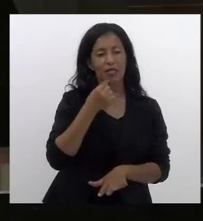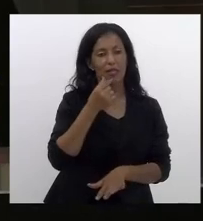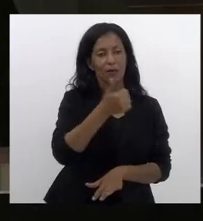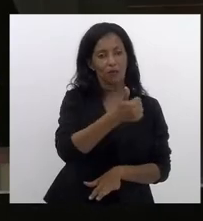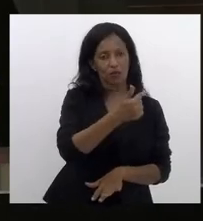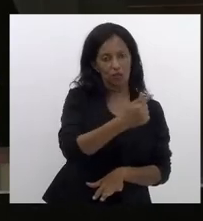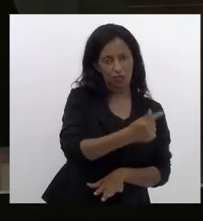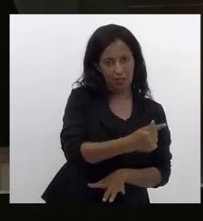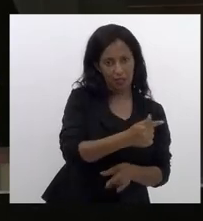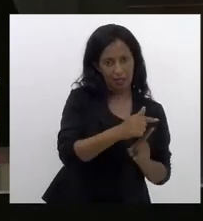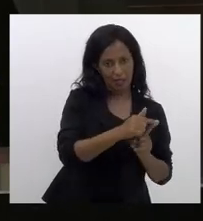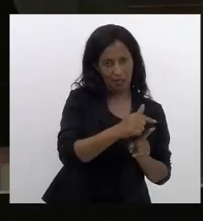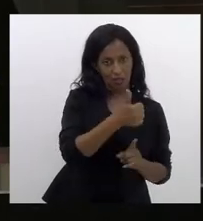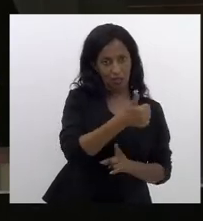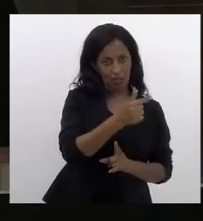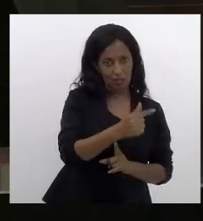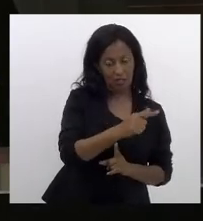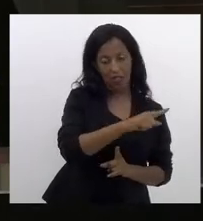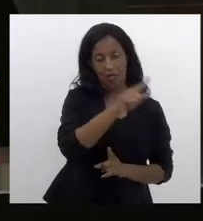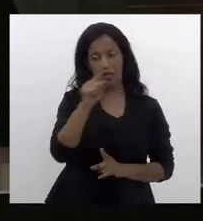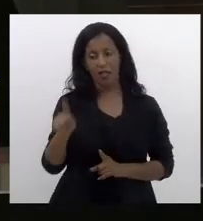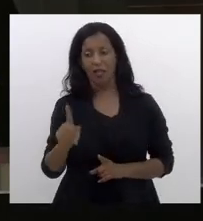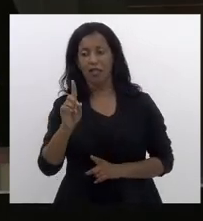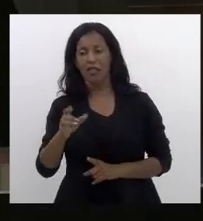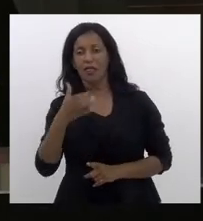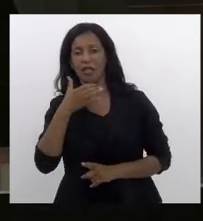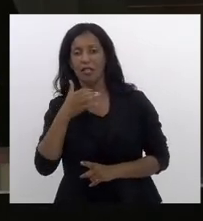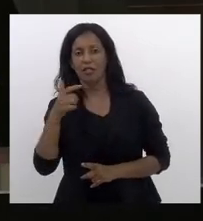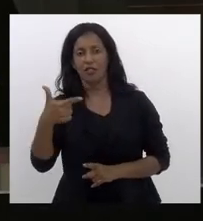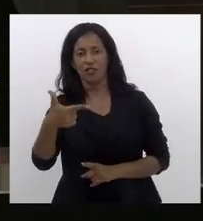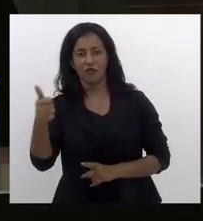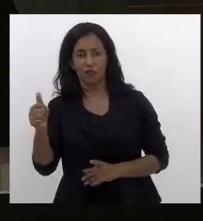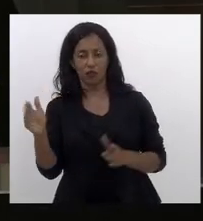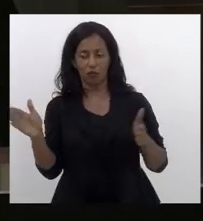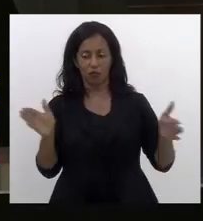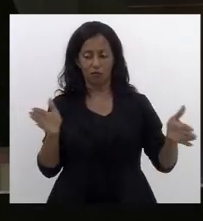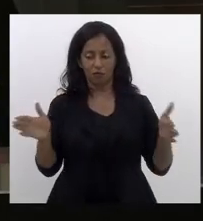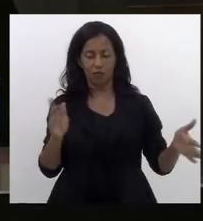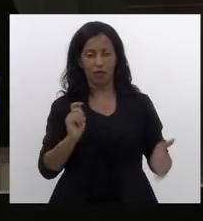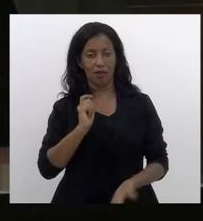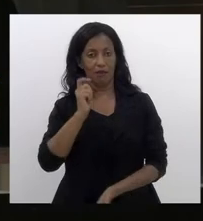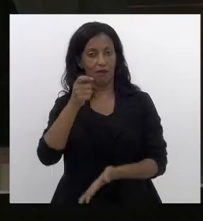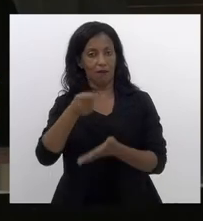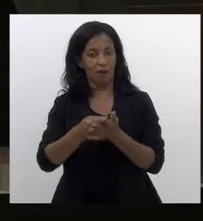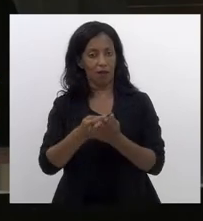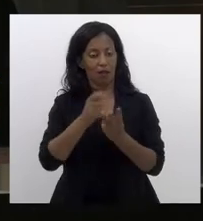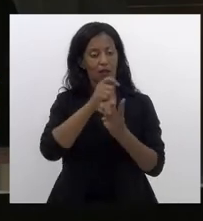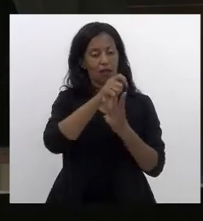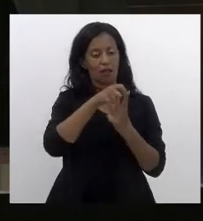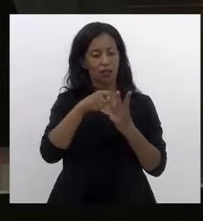de dezembro de 21, ele pagará no primeiro trimestre,